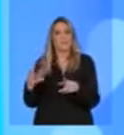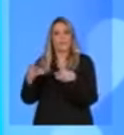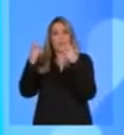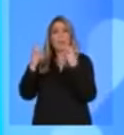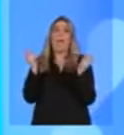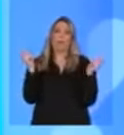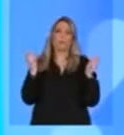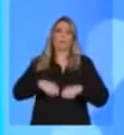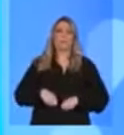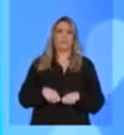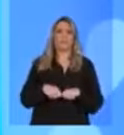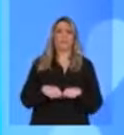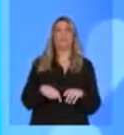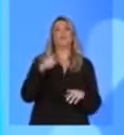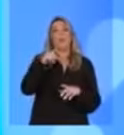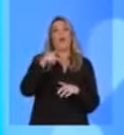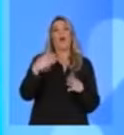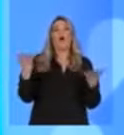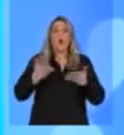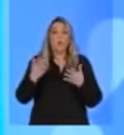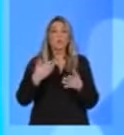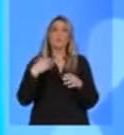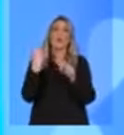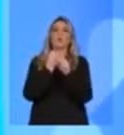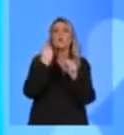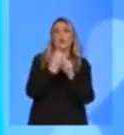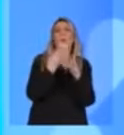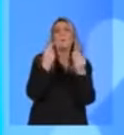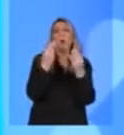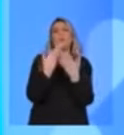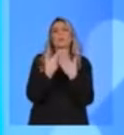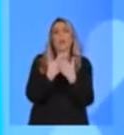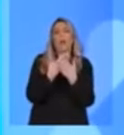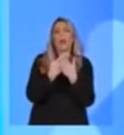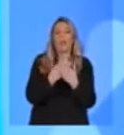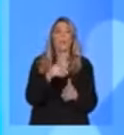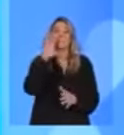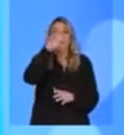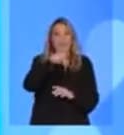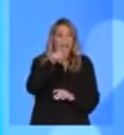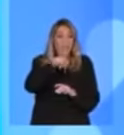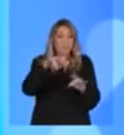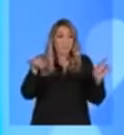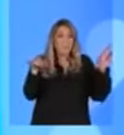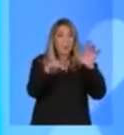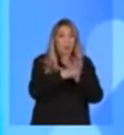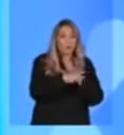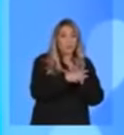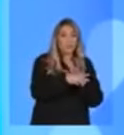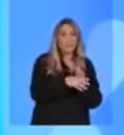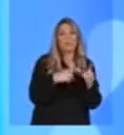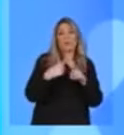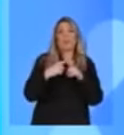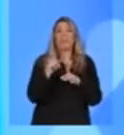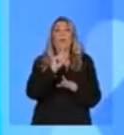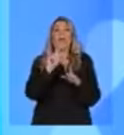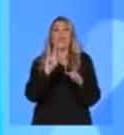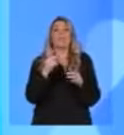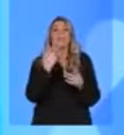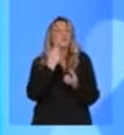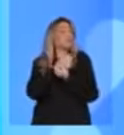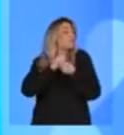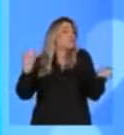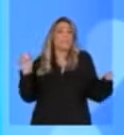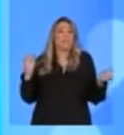isso mantendo a fábrica de escolas que nós construímos e colocar essas escolas porque não é possível reorganizar rede das